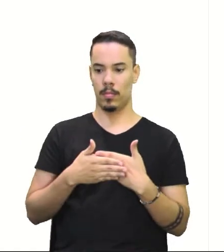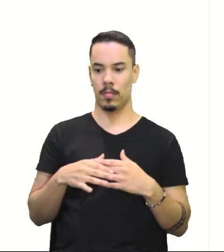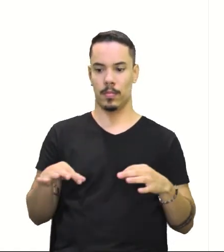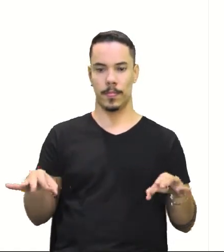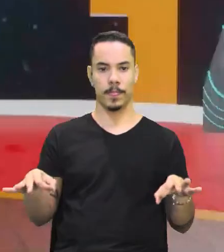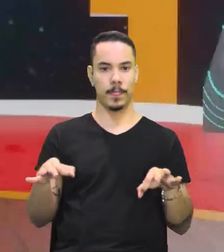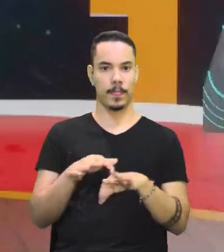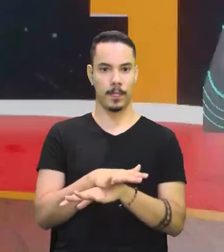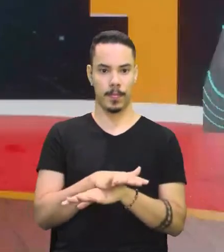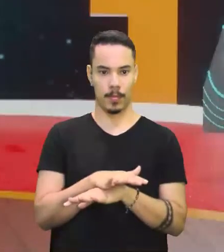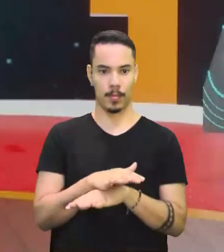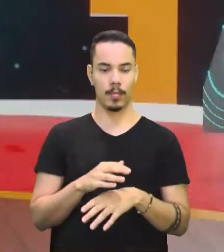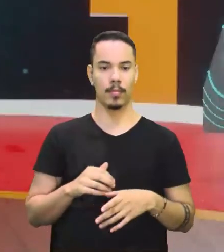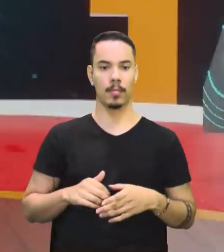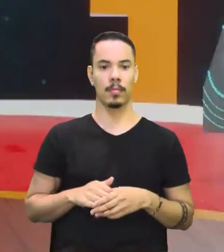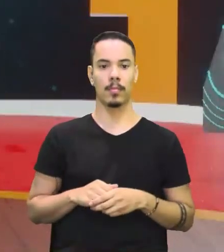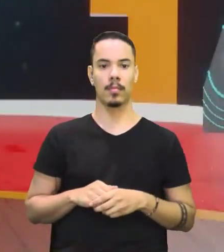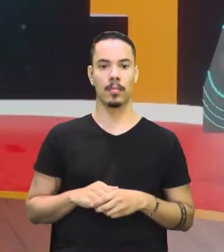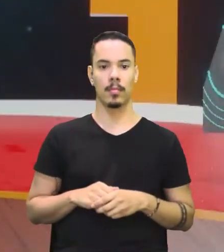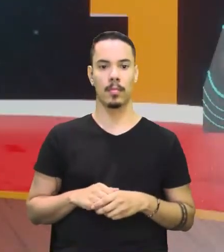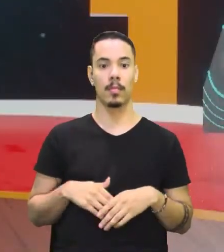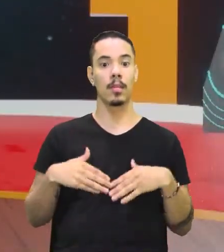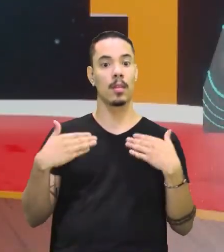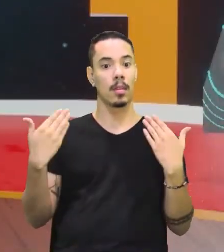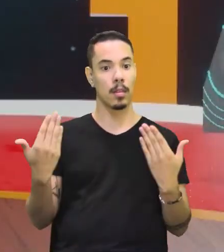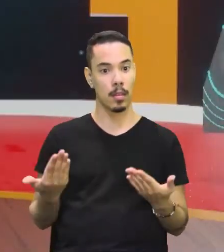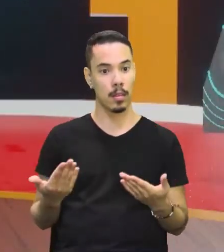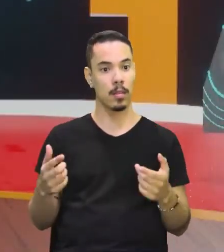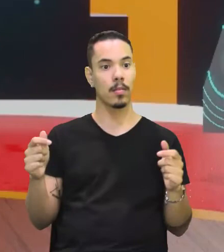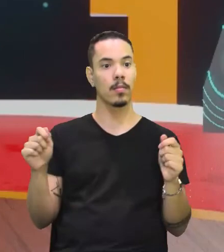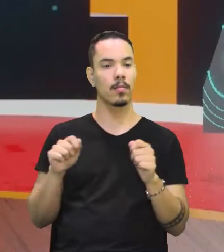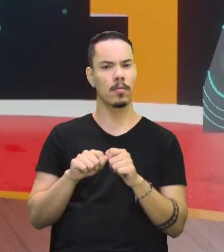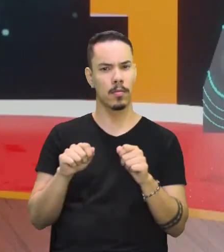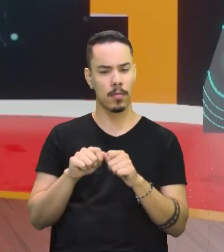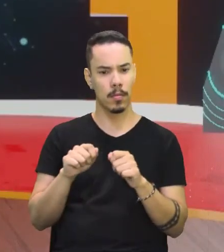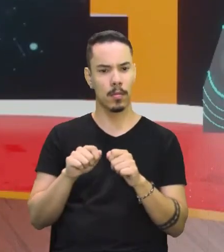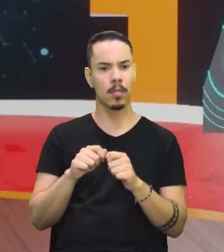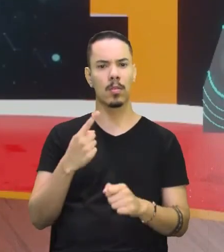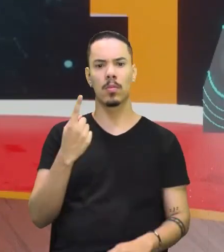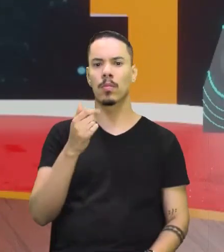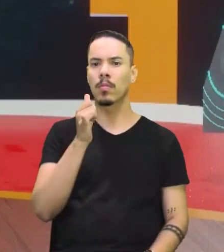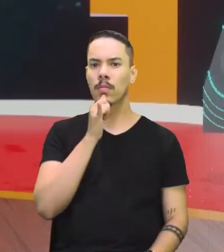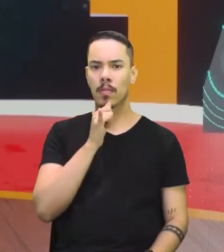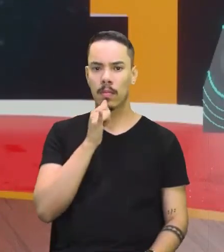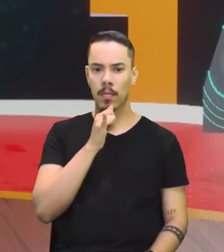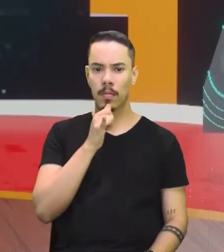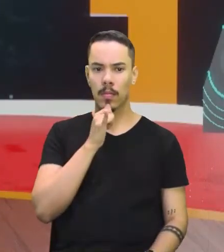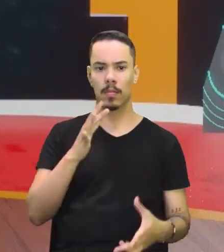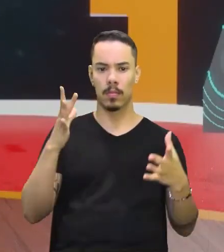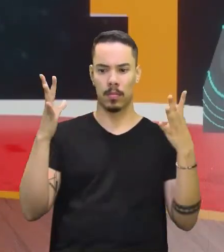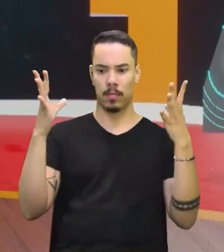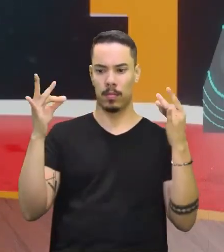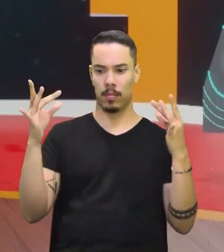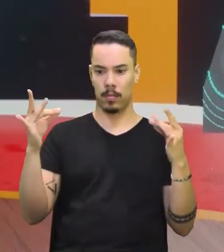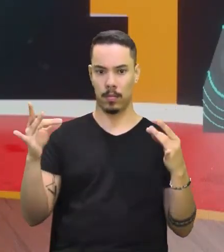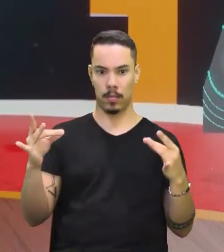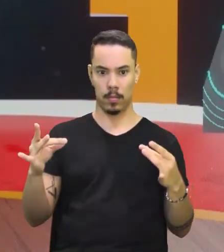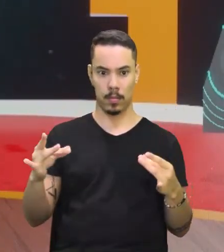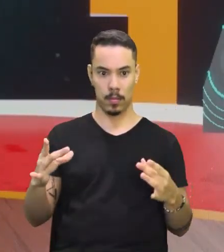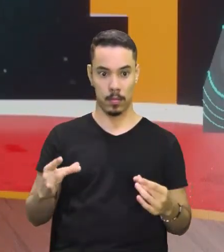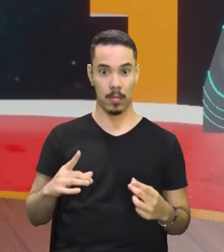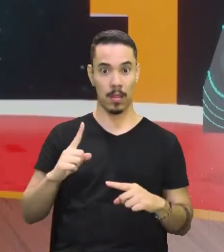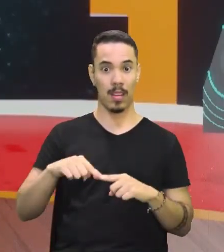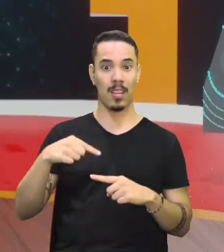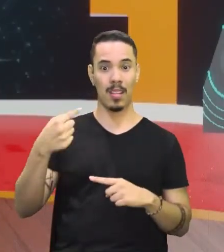Prontinho, prontinho. Então, ó, fizemos um exemplo no passo a passo. Já foi o primeiro. E depois fizemos